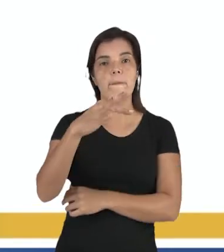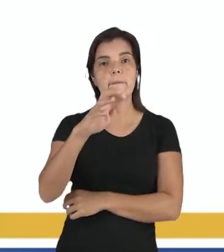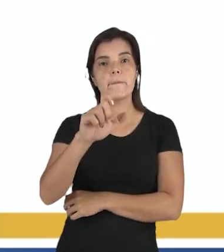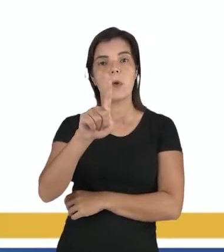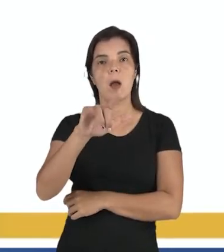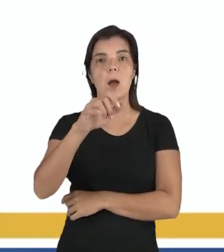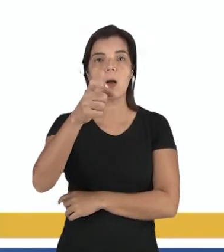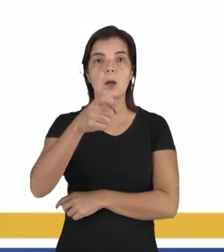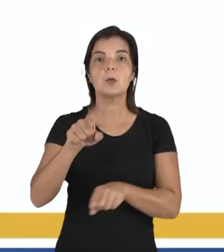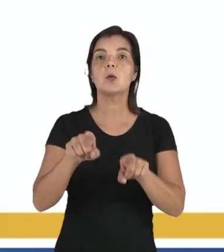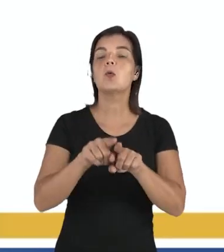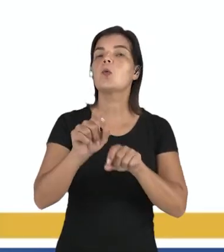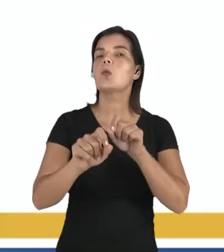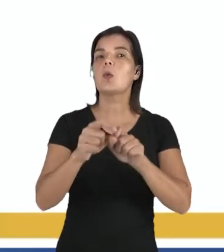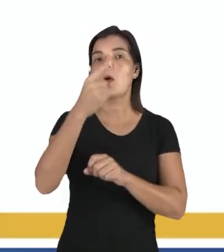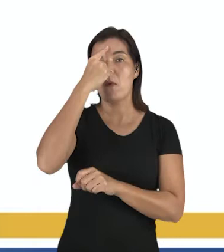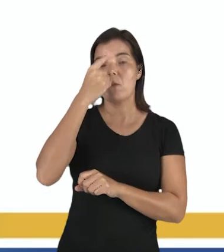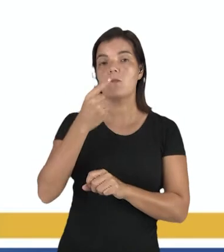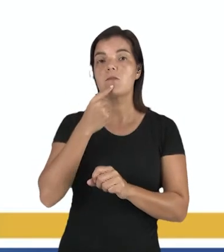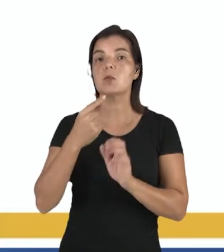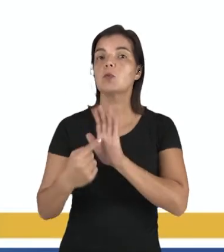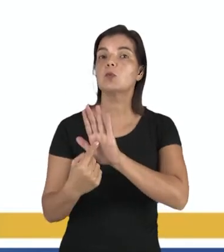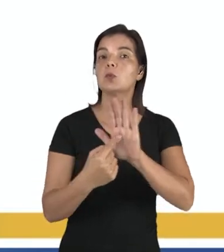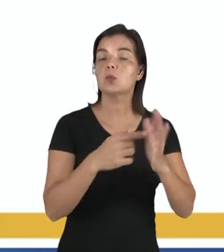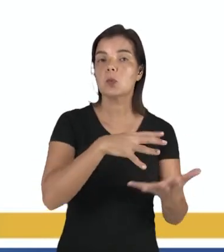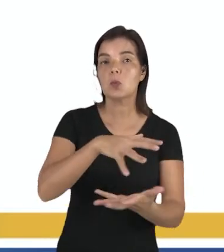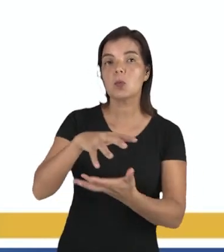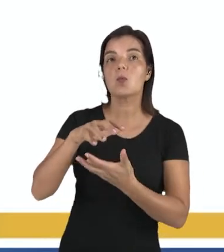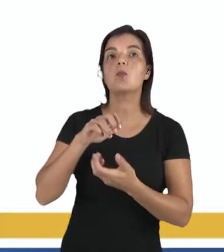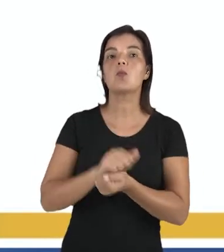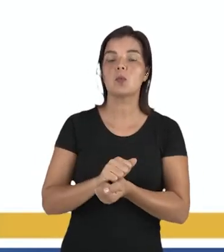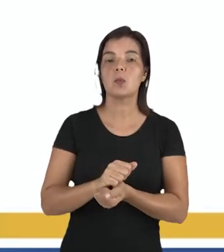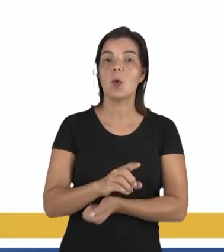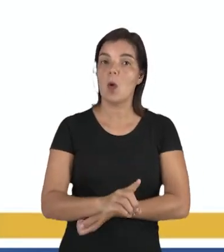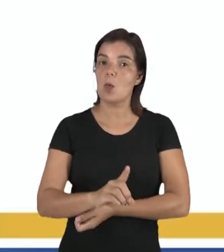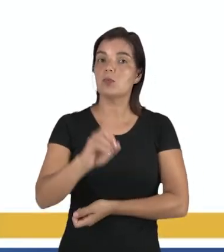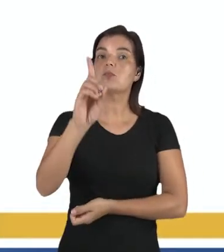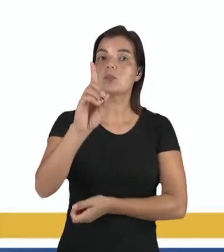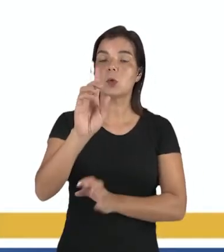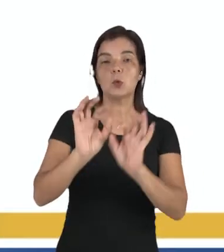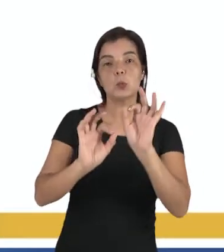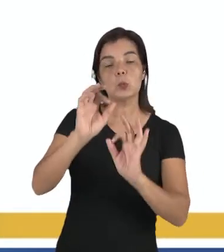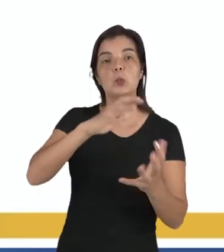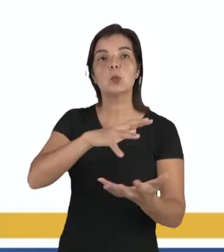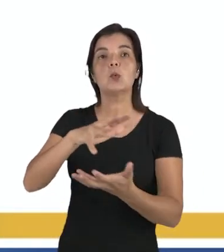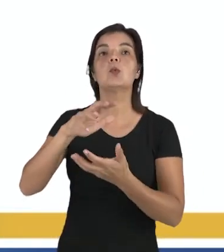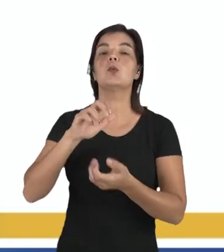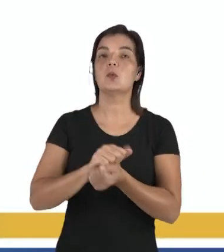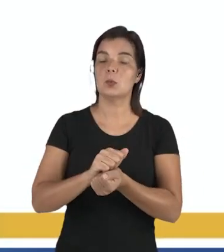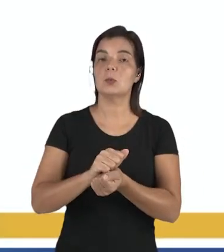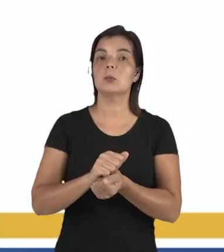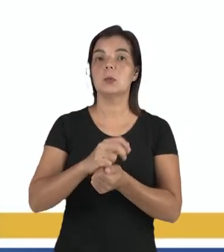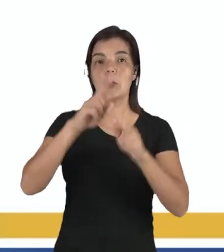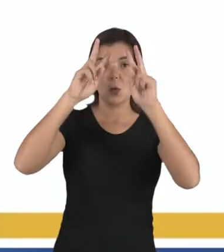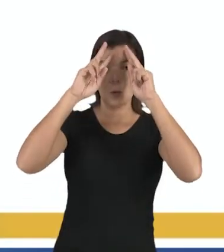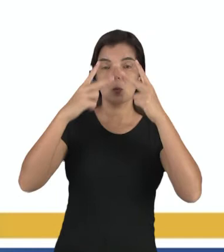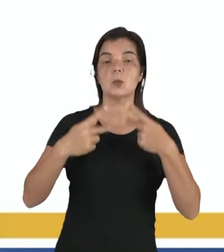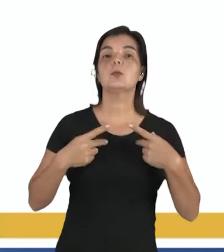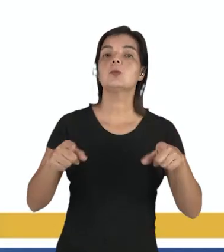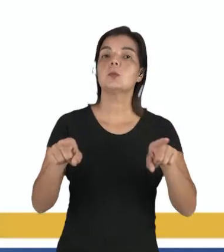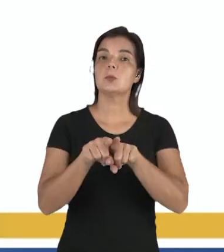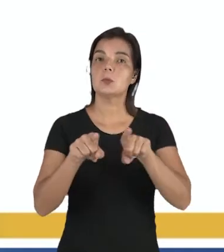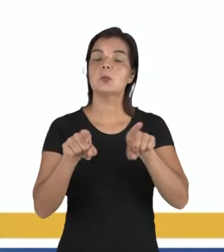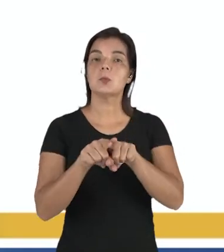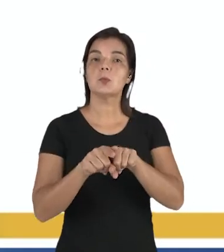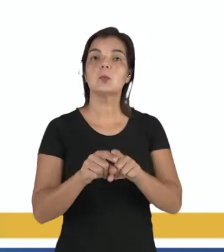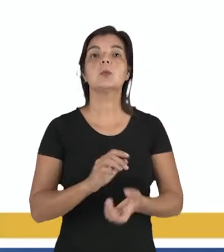que está em jogo aí é uma visão de mundo teocêntrica, em que há um Deus que criou o mundo e o ser humano, o universo foi